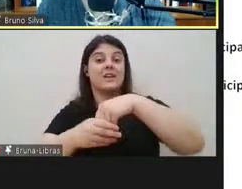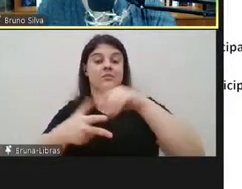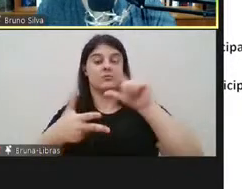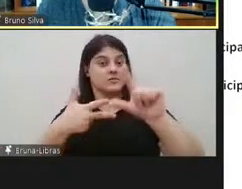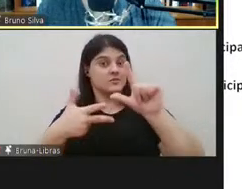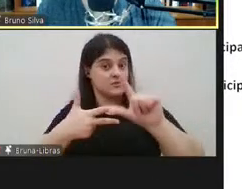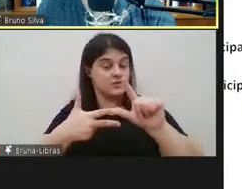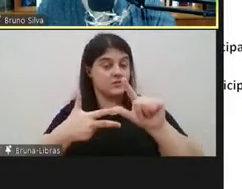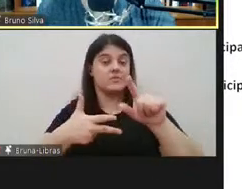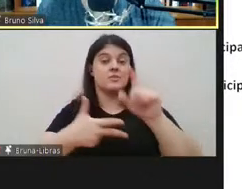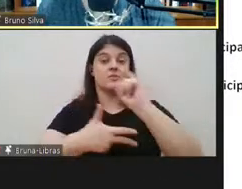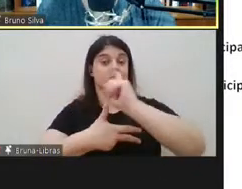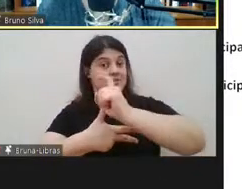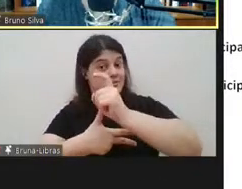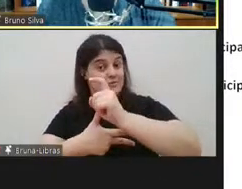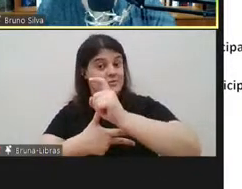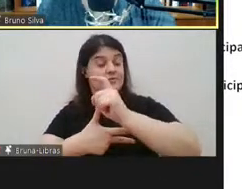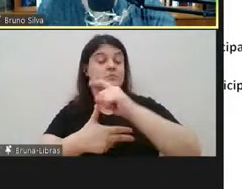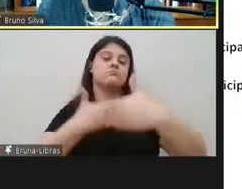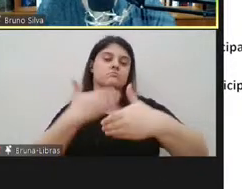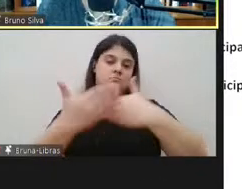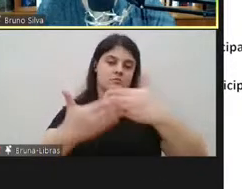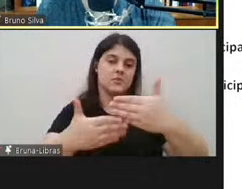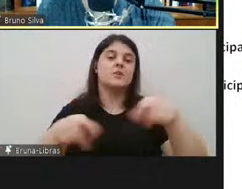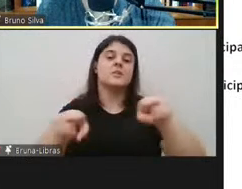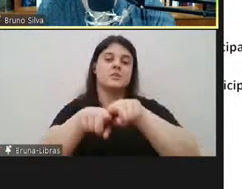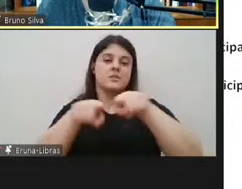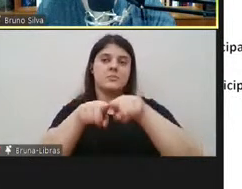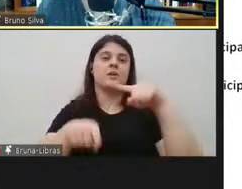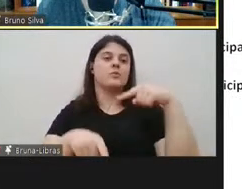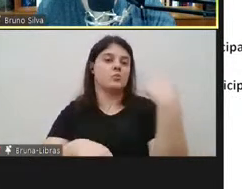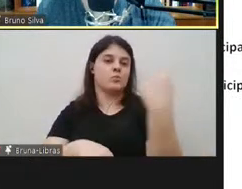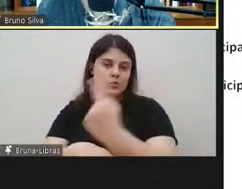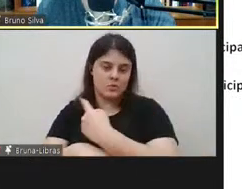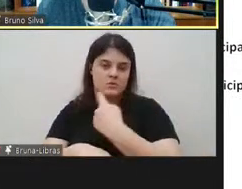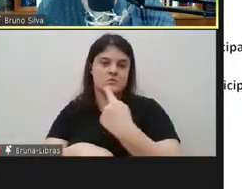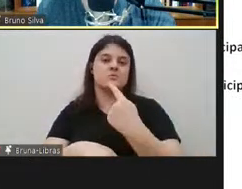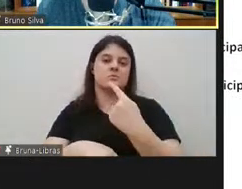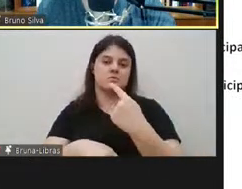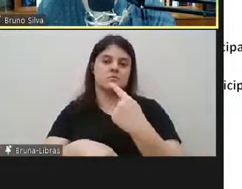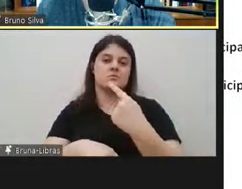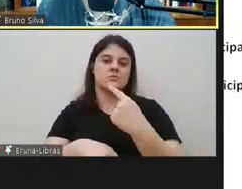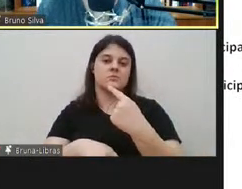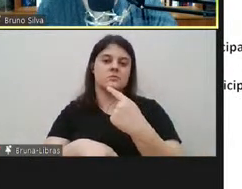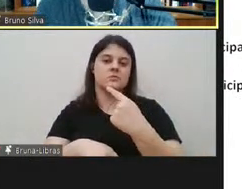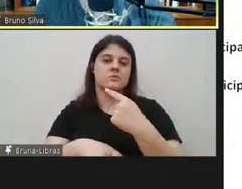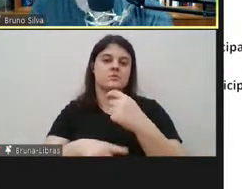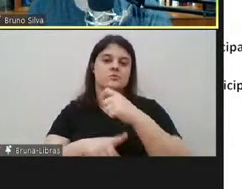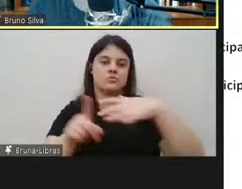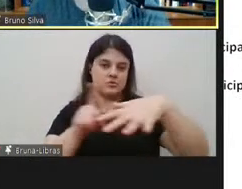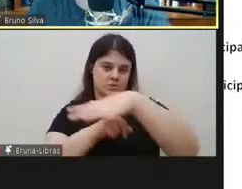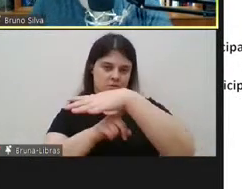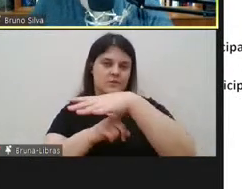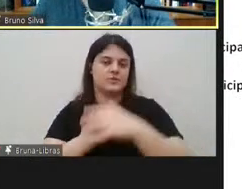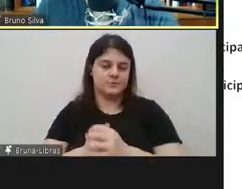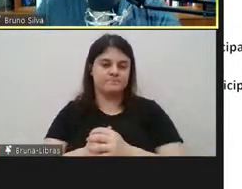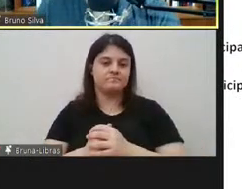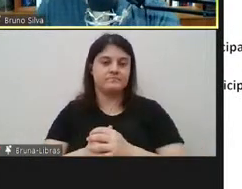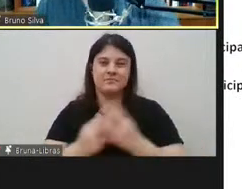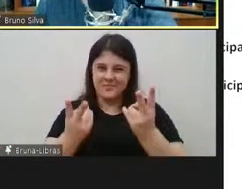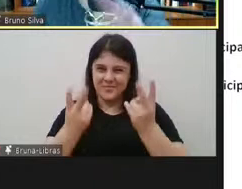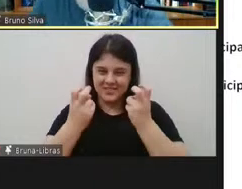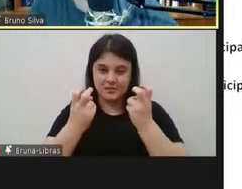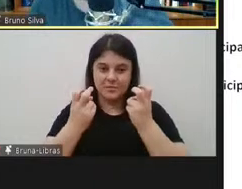tudo aquilo que vai acontecer no executivo e consequentemente impacta diretamente o que acontece na própria sociedade então